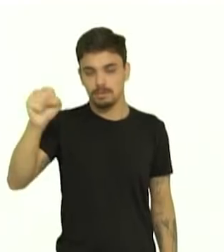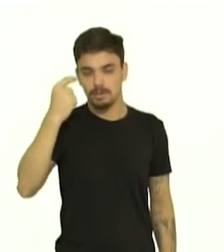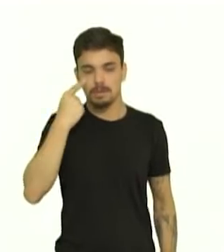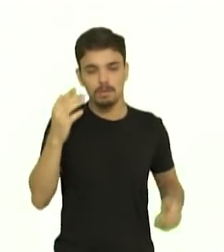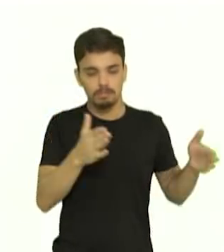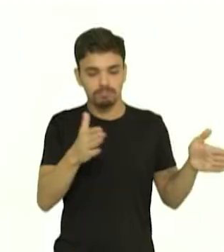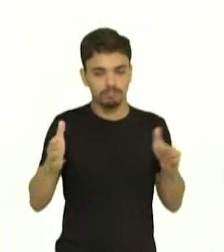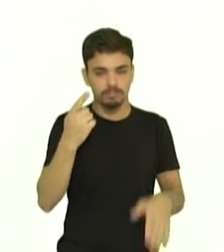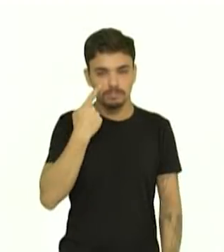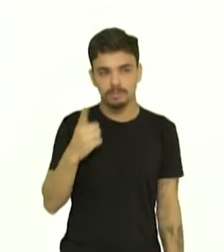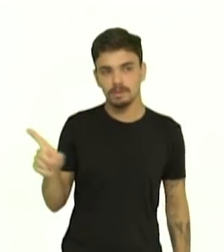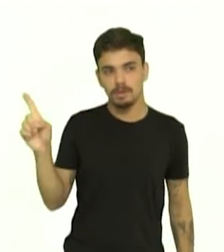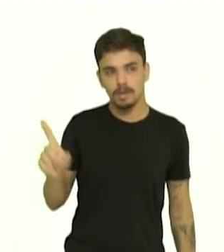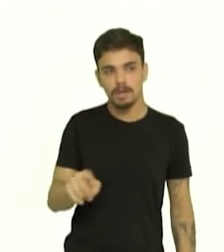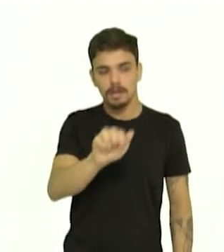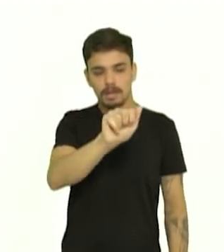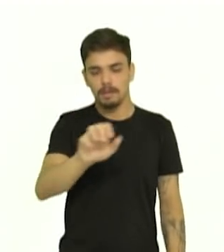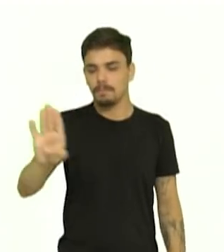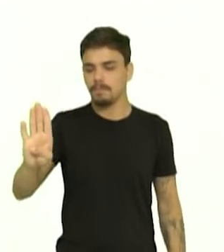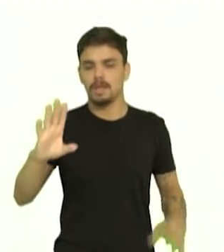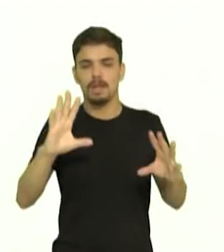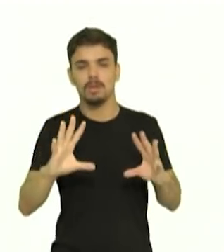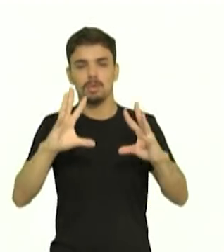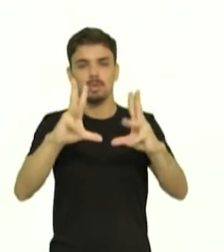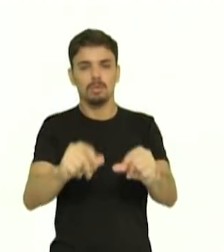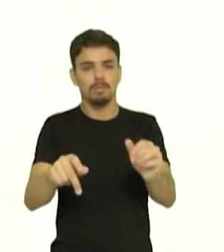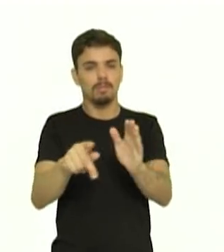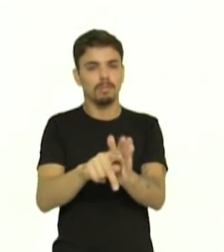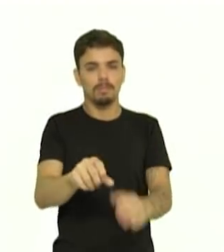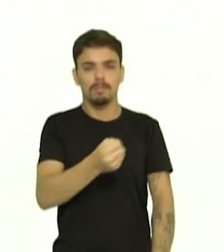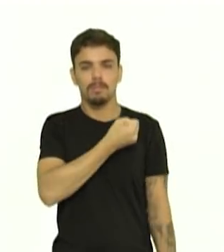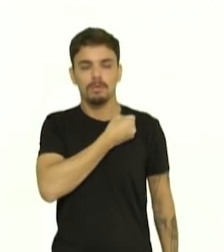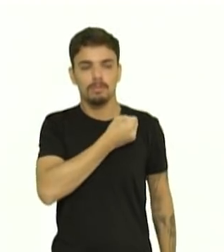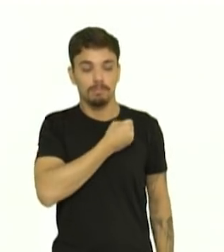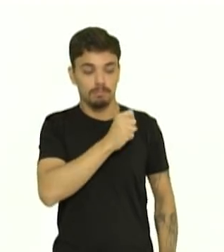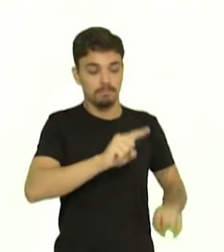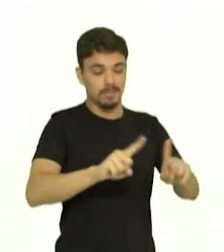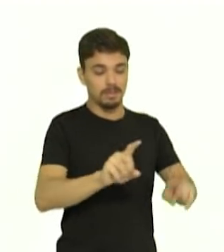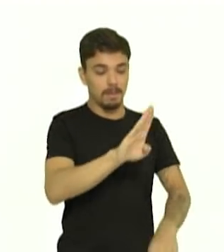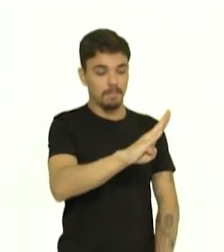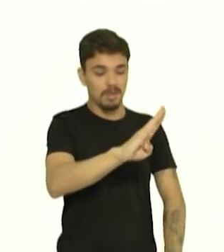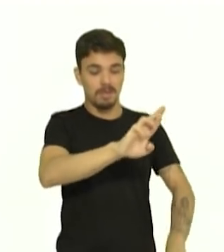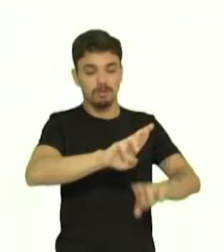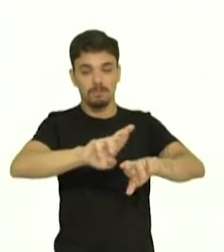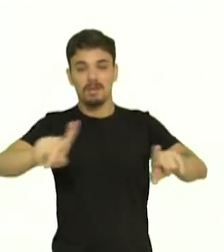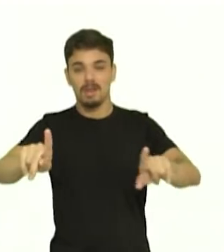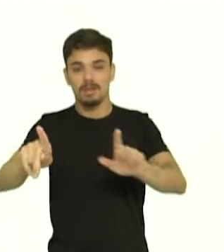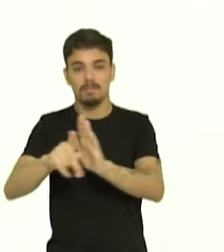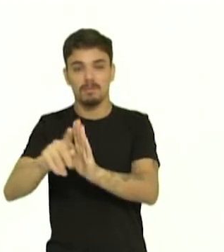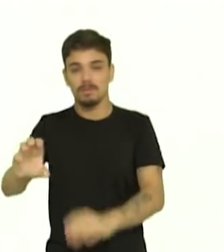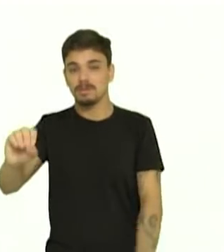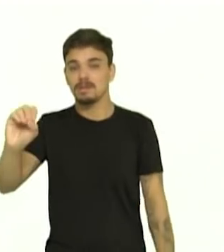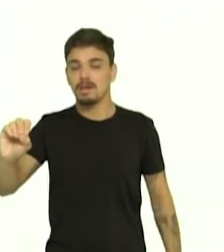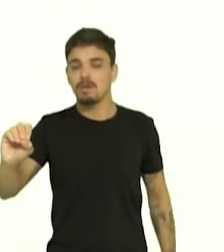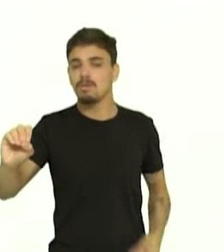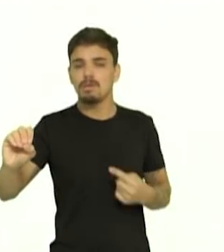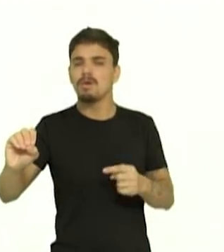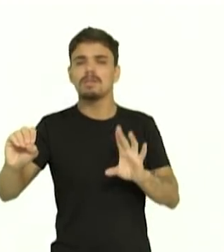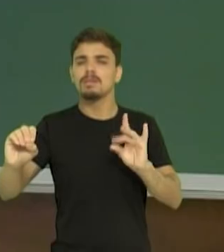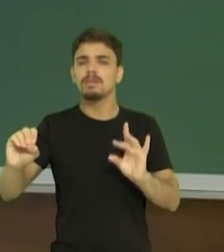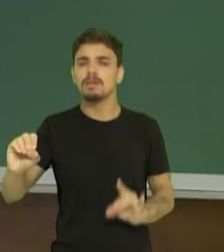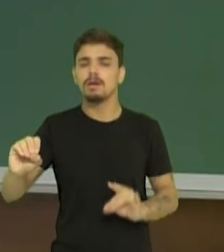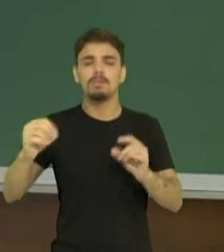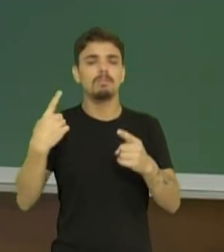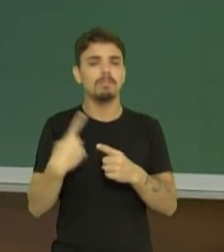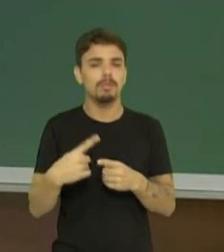Sendo A e B números inteiros com B diferente de zero. Por que esse detalhe do B diferente de zero? Porque nós